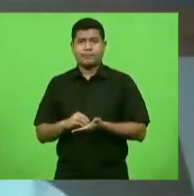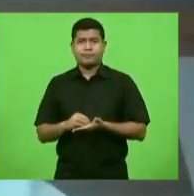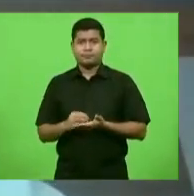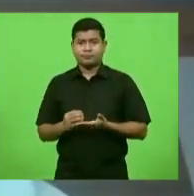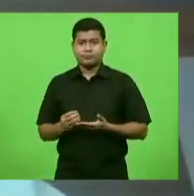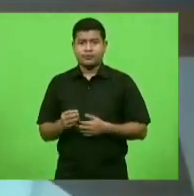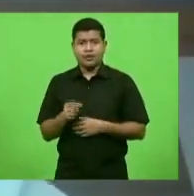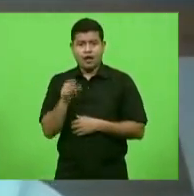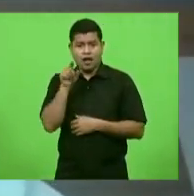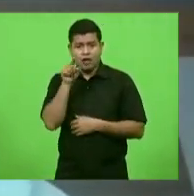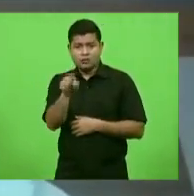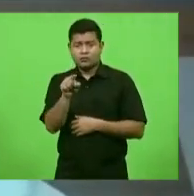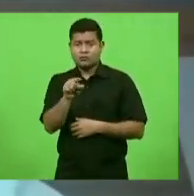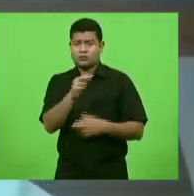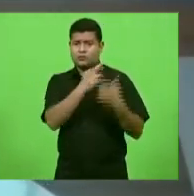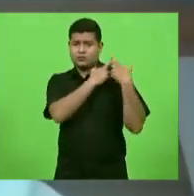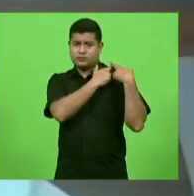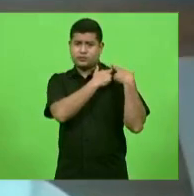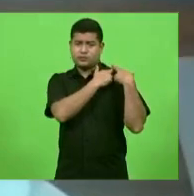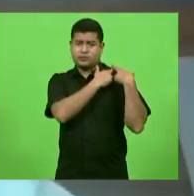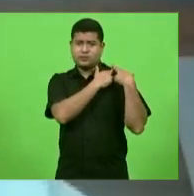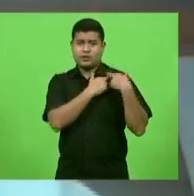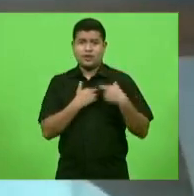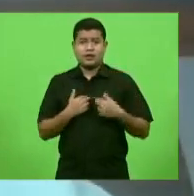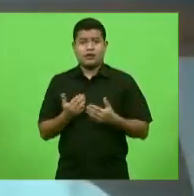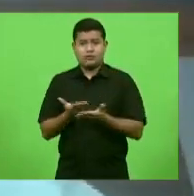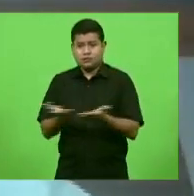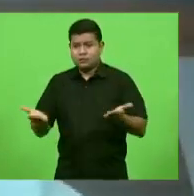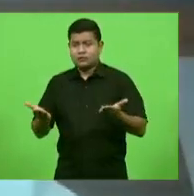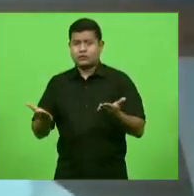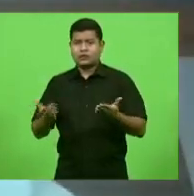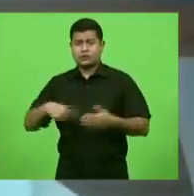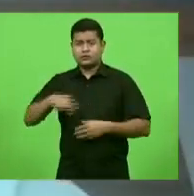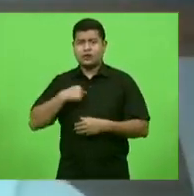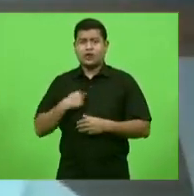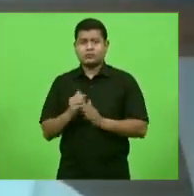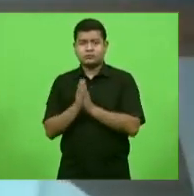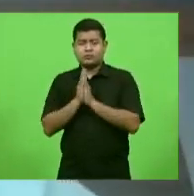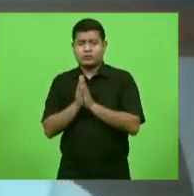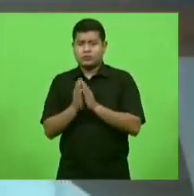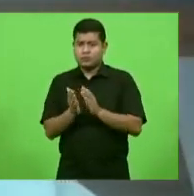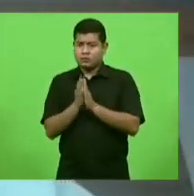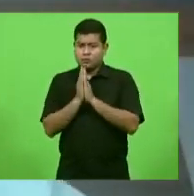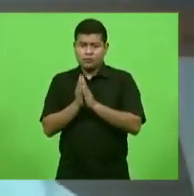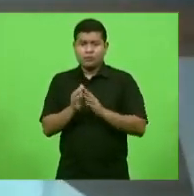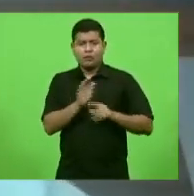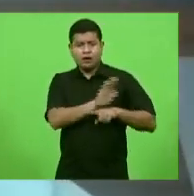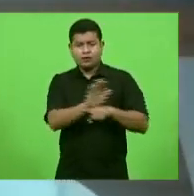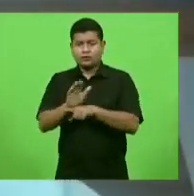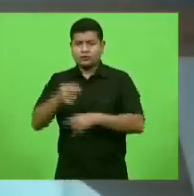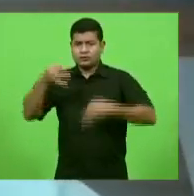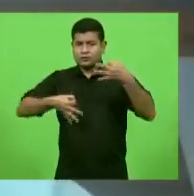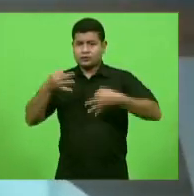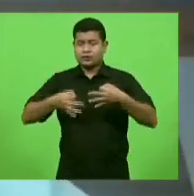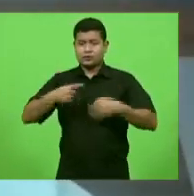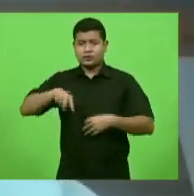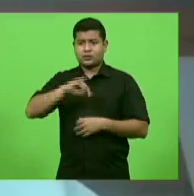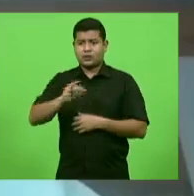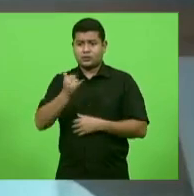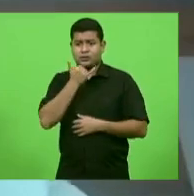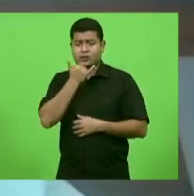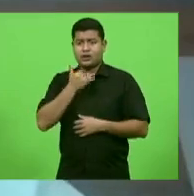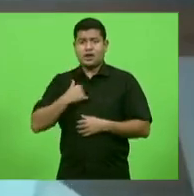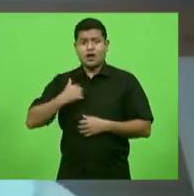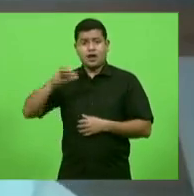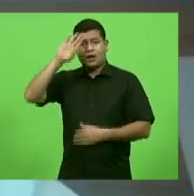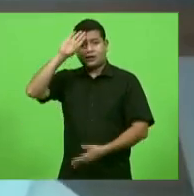sua responsabilidade. Excelências, estamos aqui hoje implorando pela justiça aos catarinenses. Que possamos sair daqui justificados na crença de que não há bem